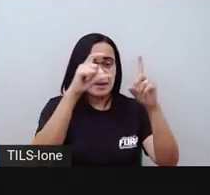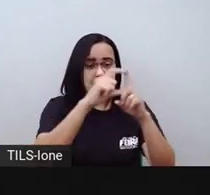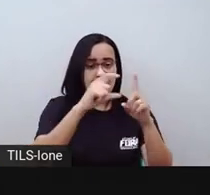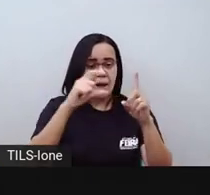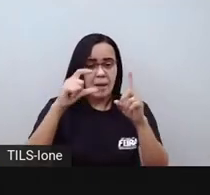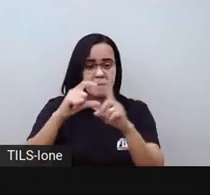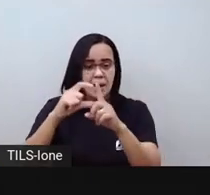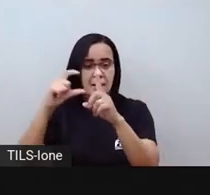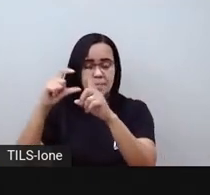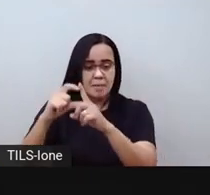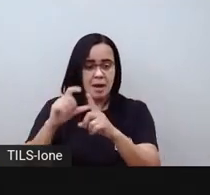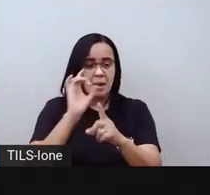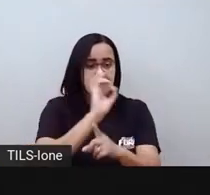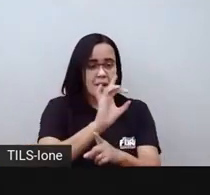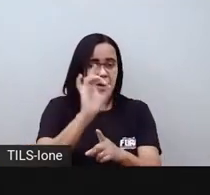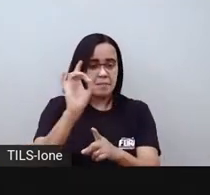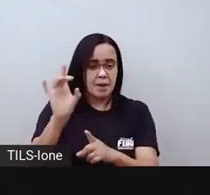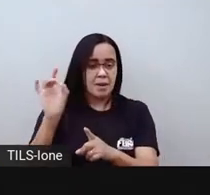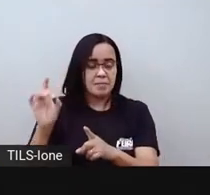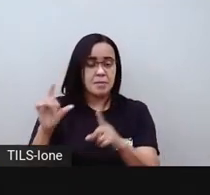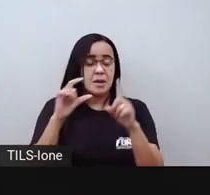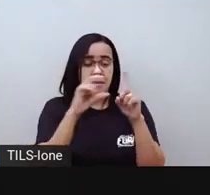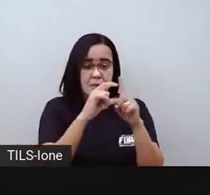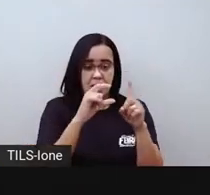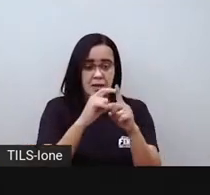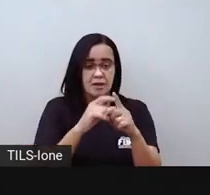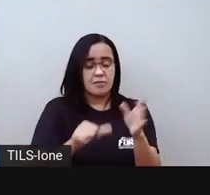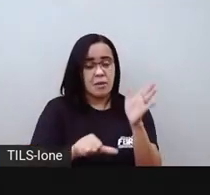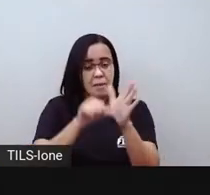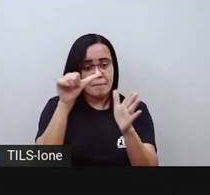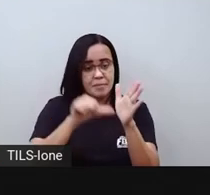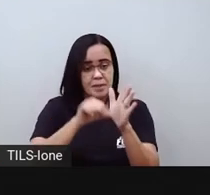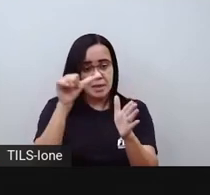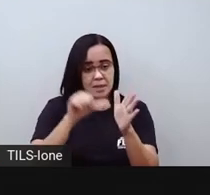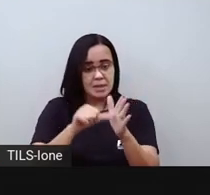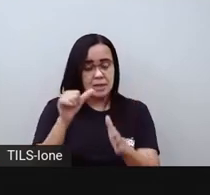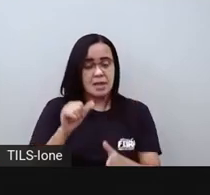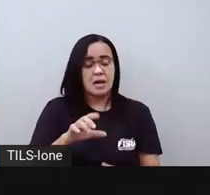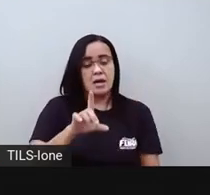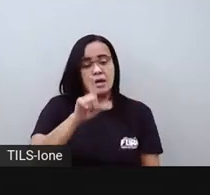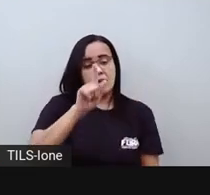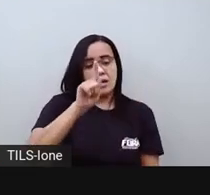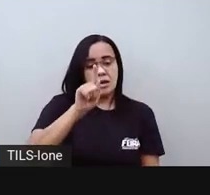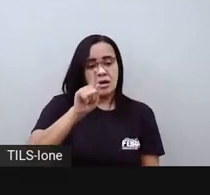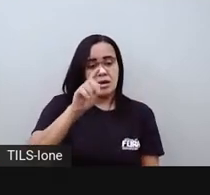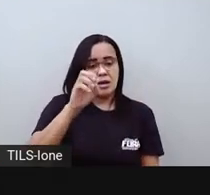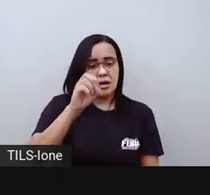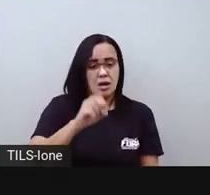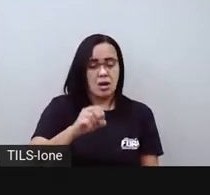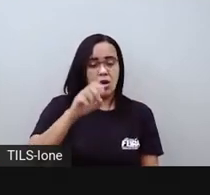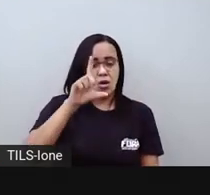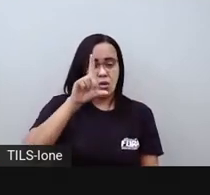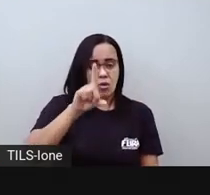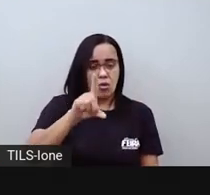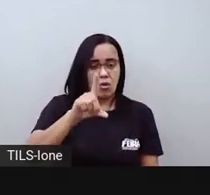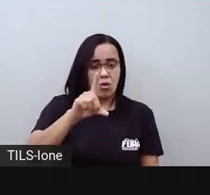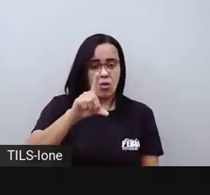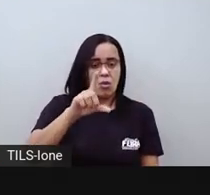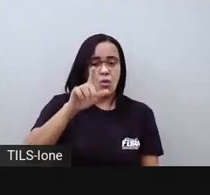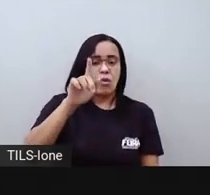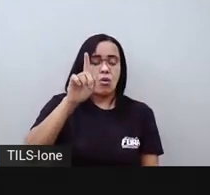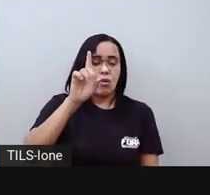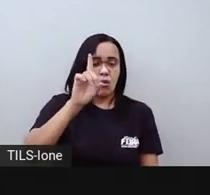gente fala tudo junto, tá bom? Então, a primeira palavra é golden. Golden. Golden